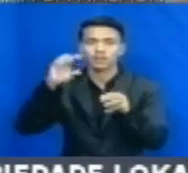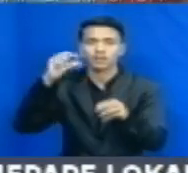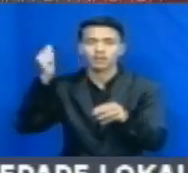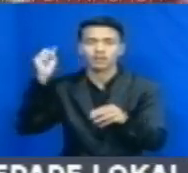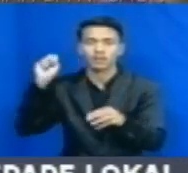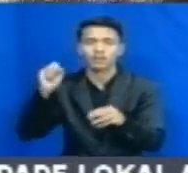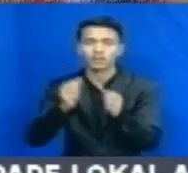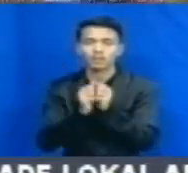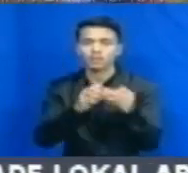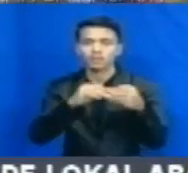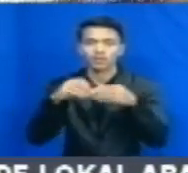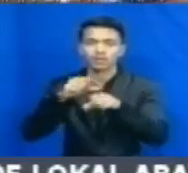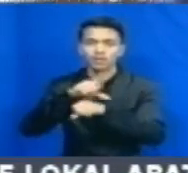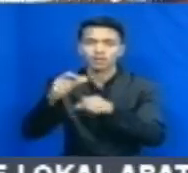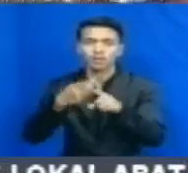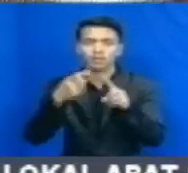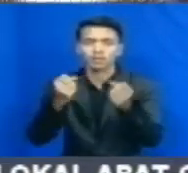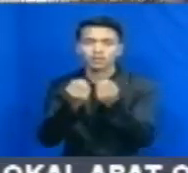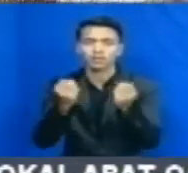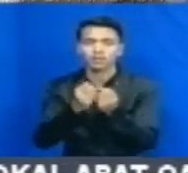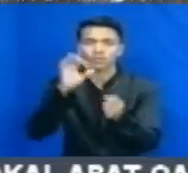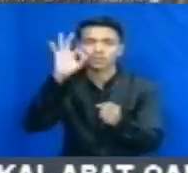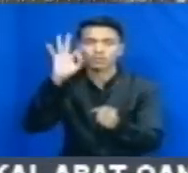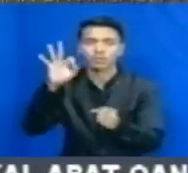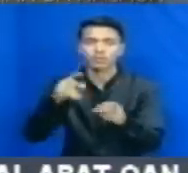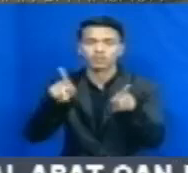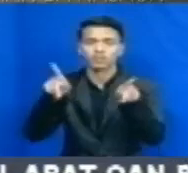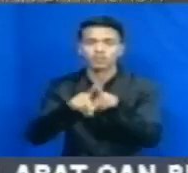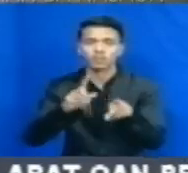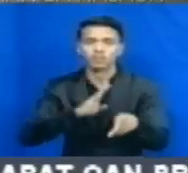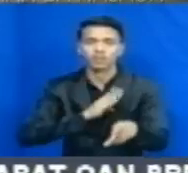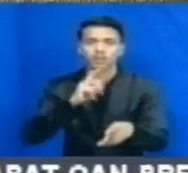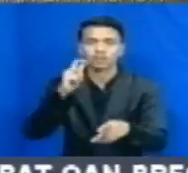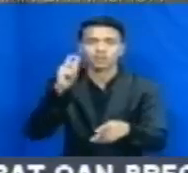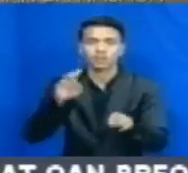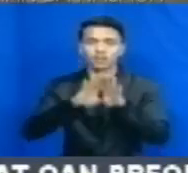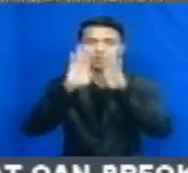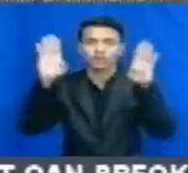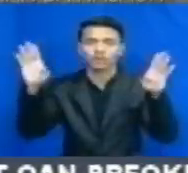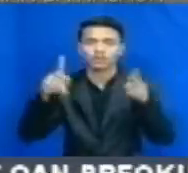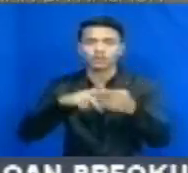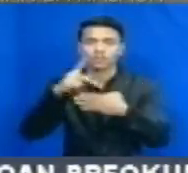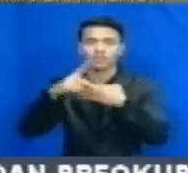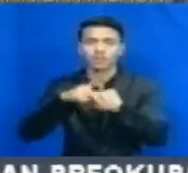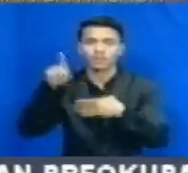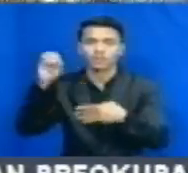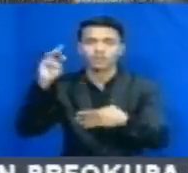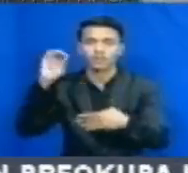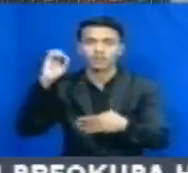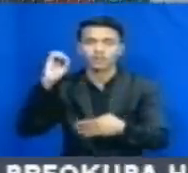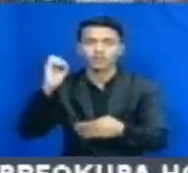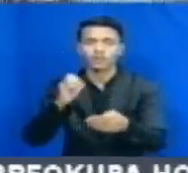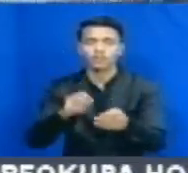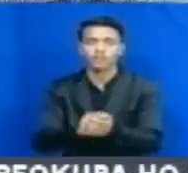Martins Hamutuko, autoridade local Rússi Sucucia e Posto Administrativo Bazartete, lança programa Mão de Obra Posto Administrativo e Suco